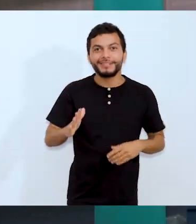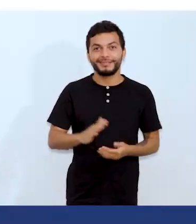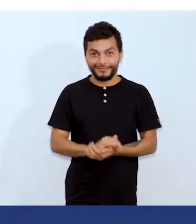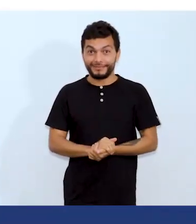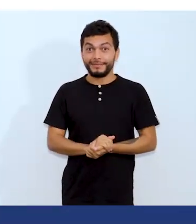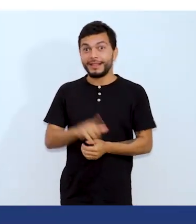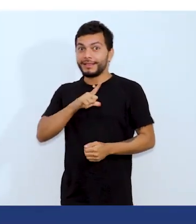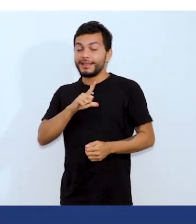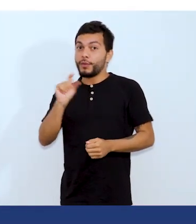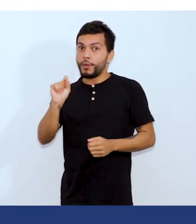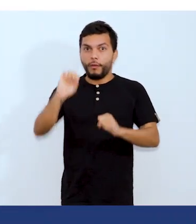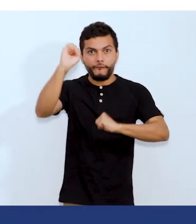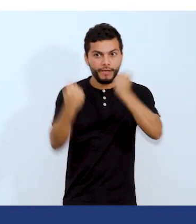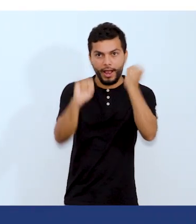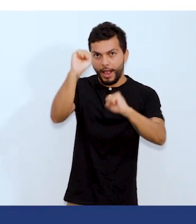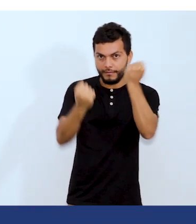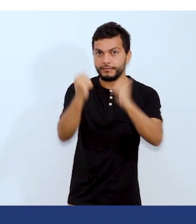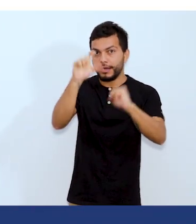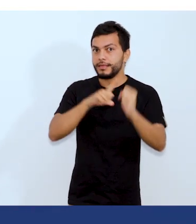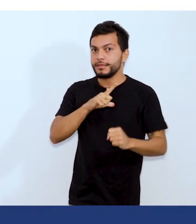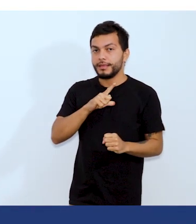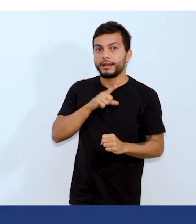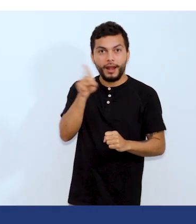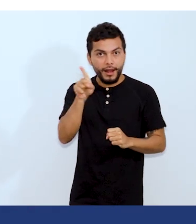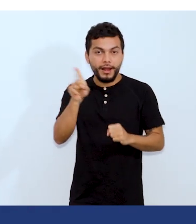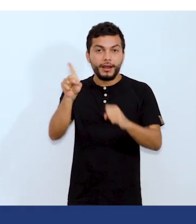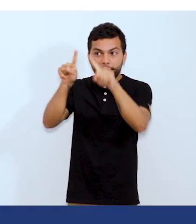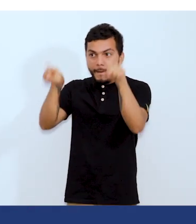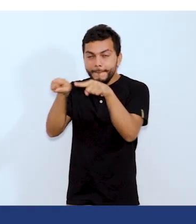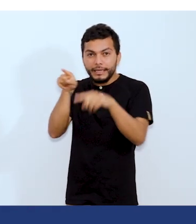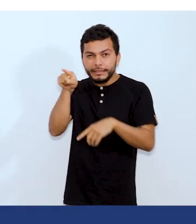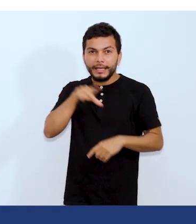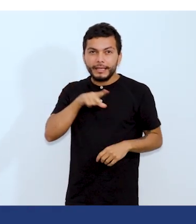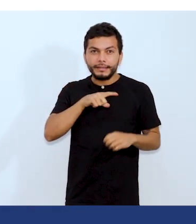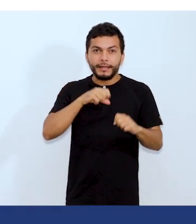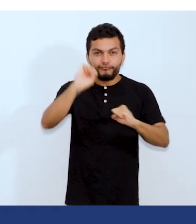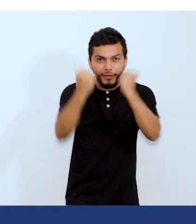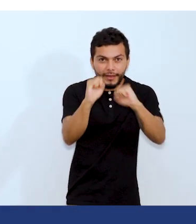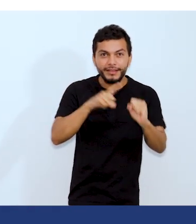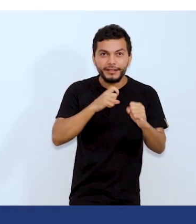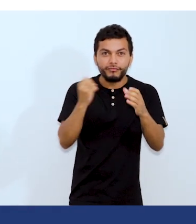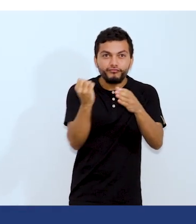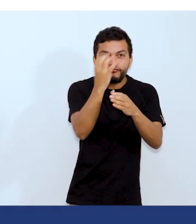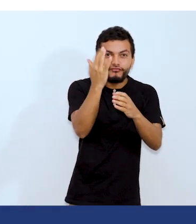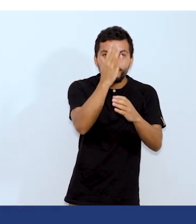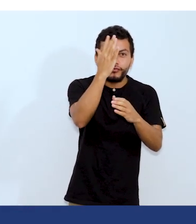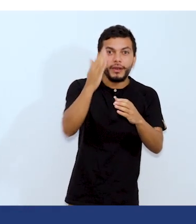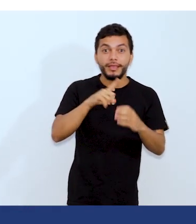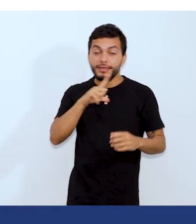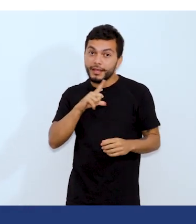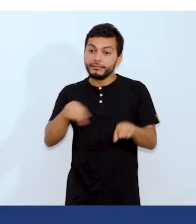uma fábrica, né? A gente sabe que é uma fábrica porque a gente está vendo as chaminés saindo fumaça e